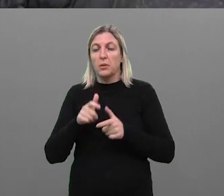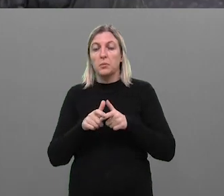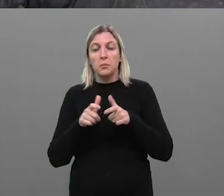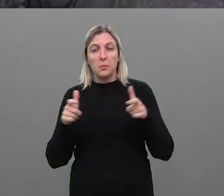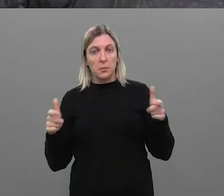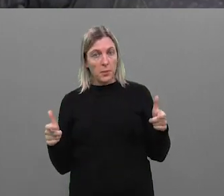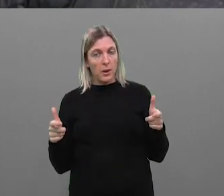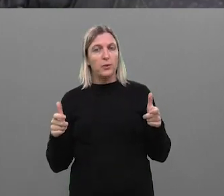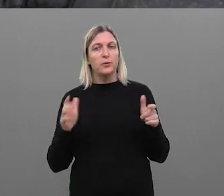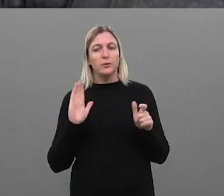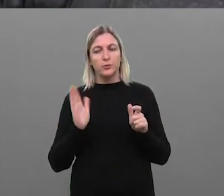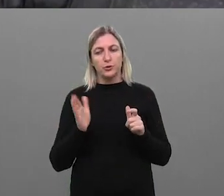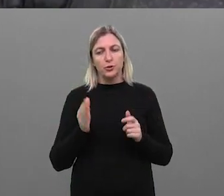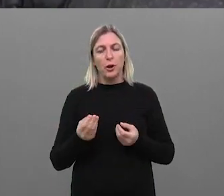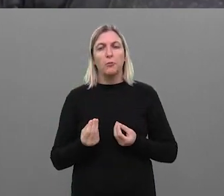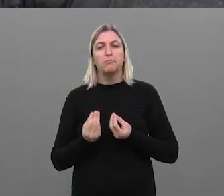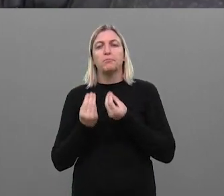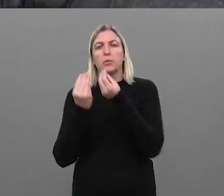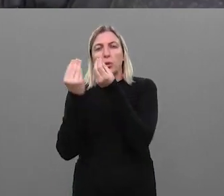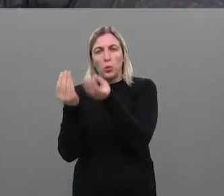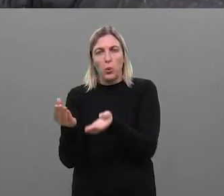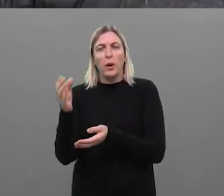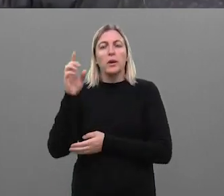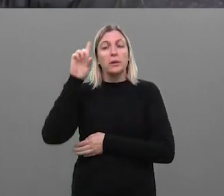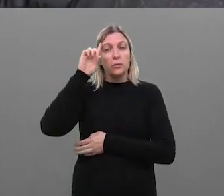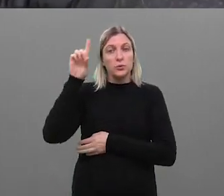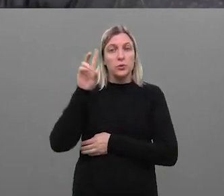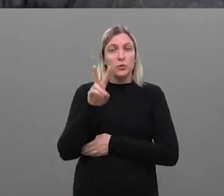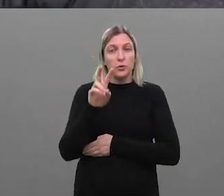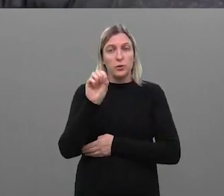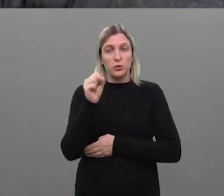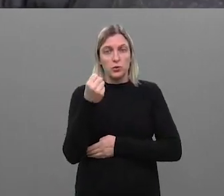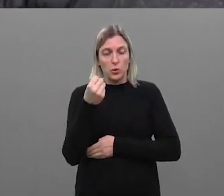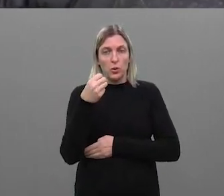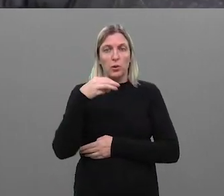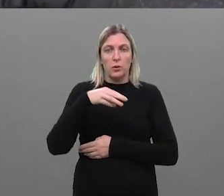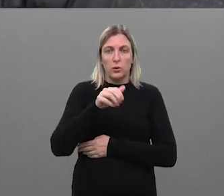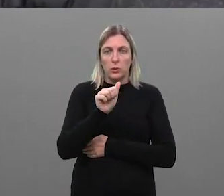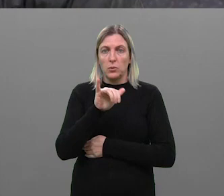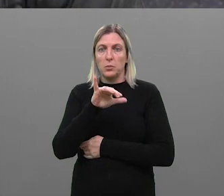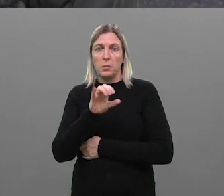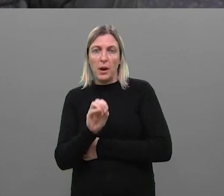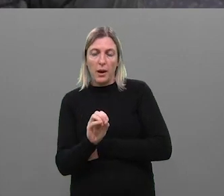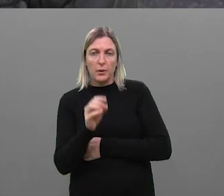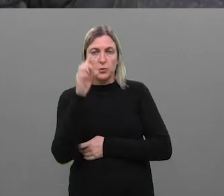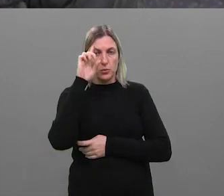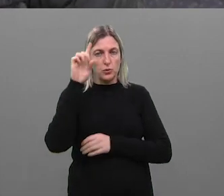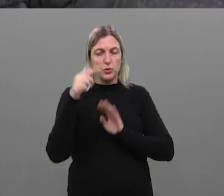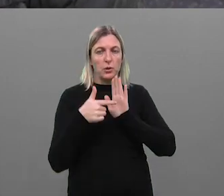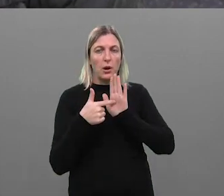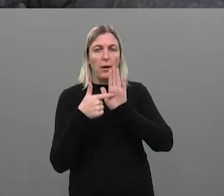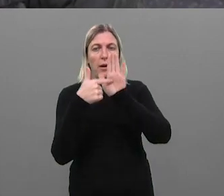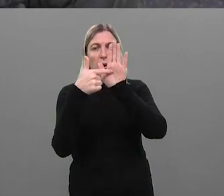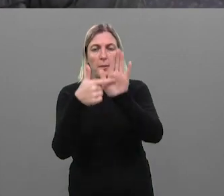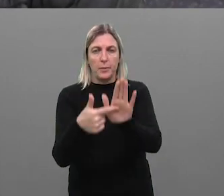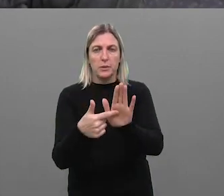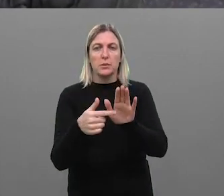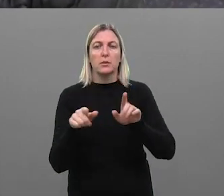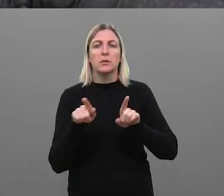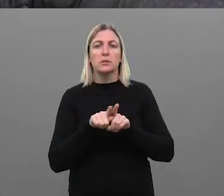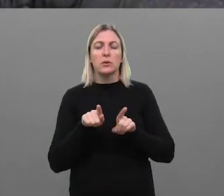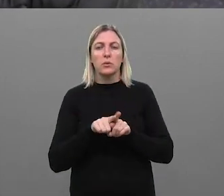boa parte deles foram distribuídos no concerto de lançamento no dia 28 do de Maio agora né ah